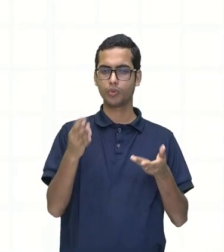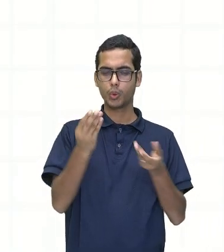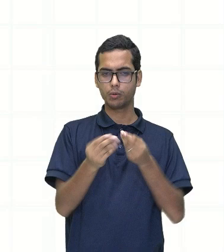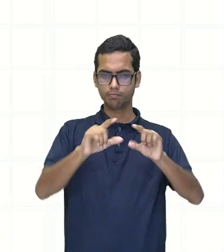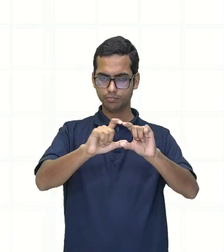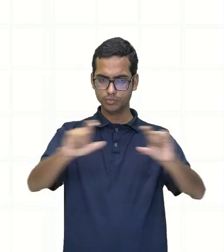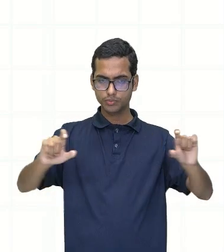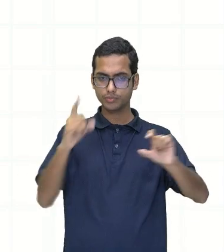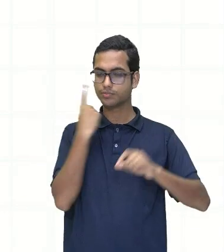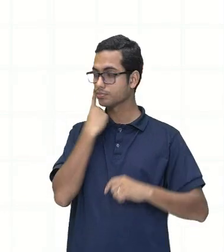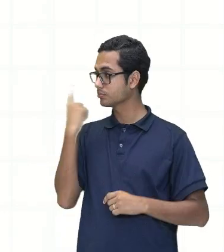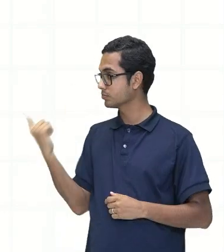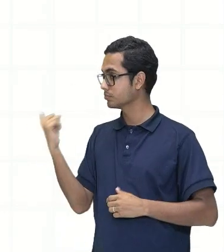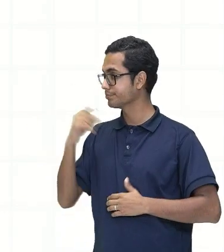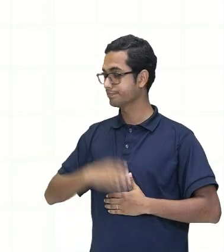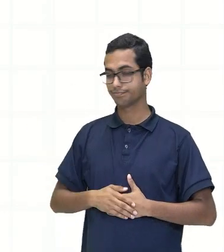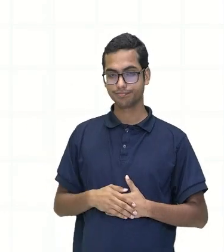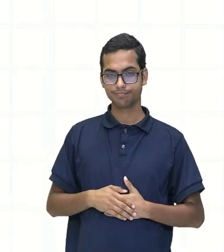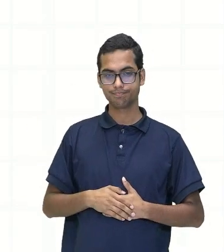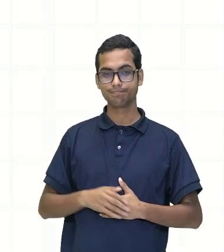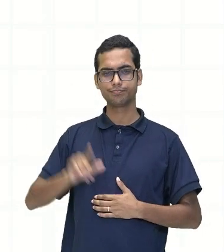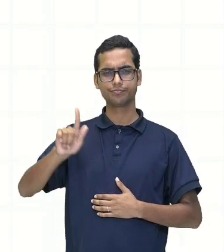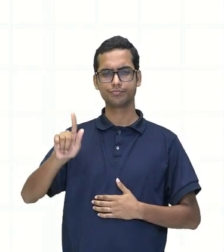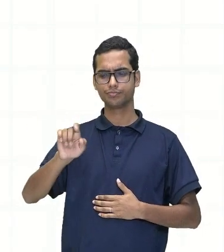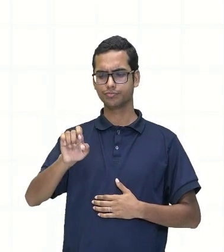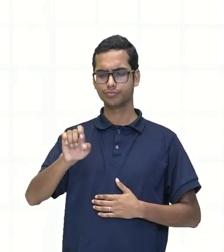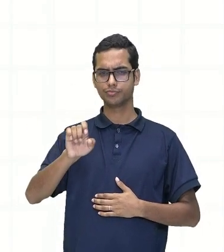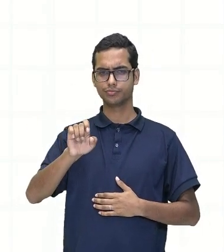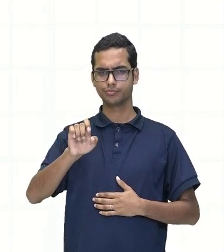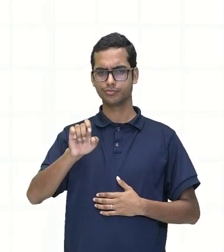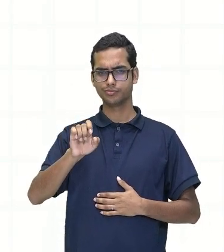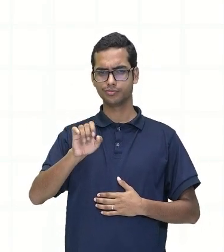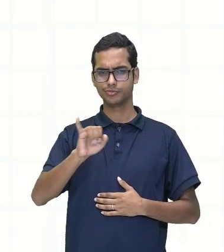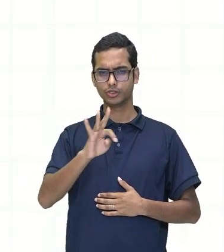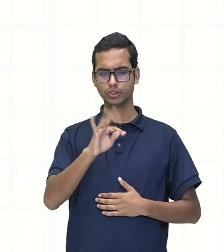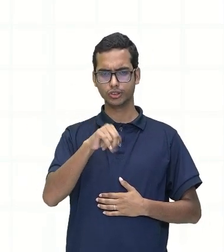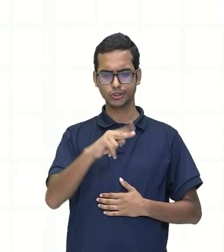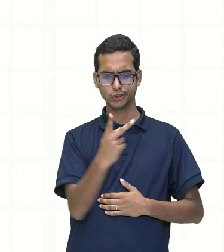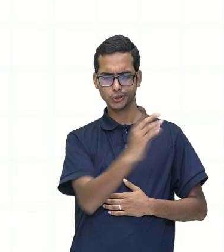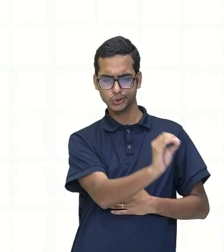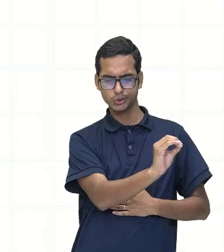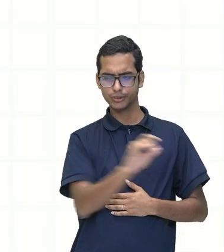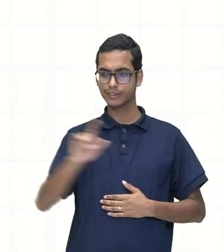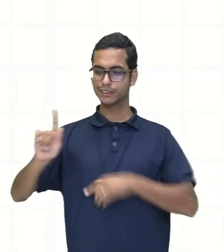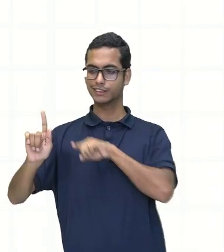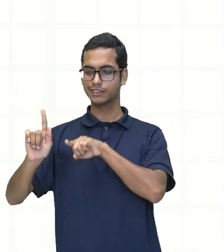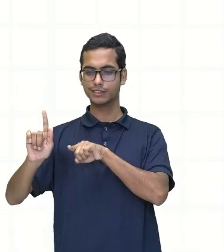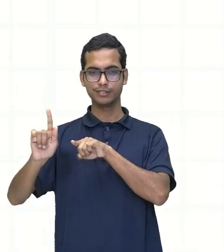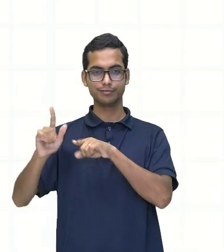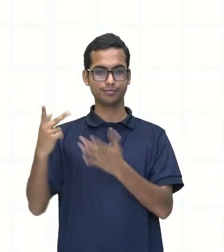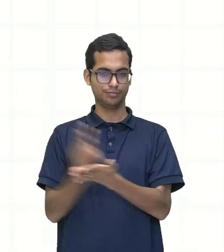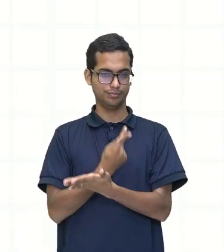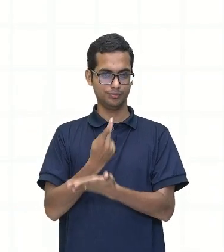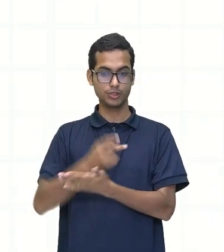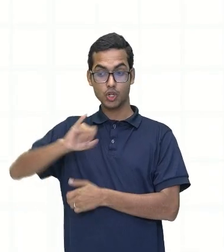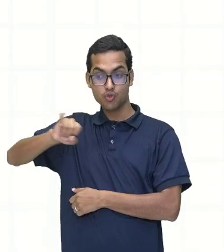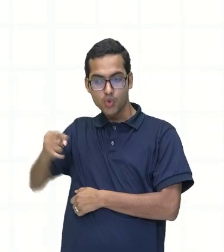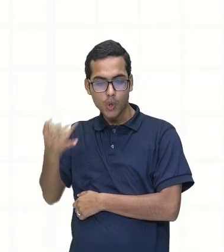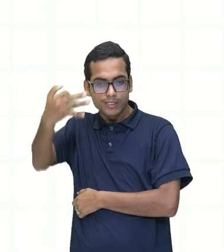G ao invés de ser com J, trocou ali a letra, certo? Então, é um exemplo de